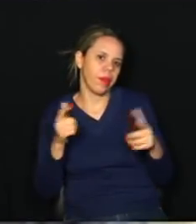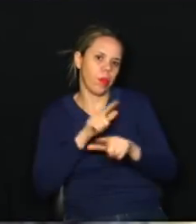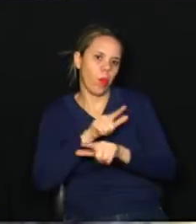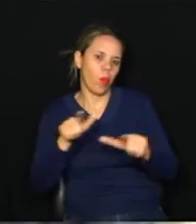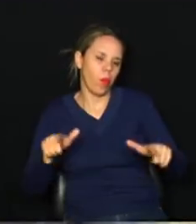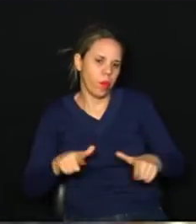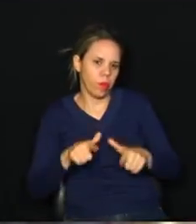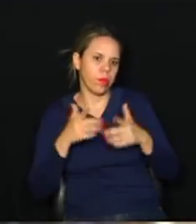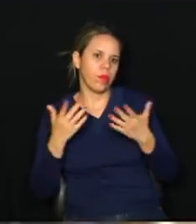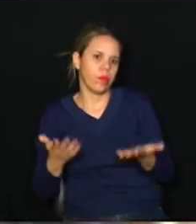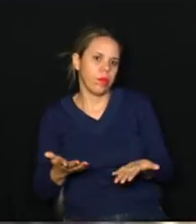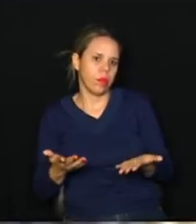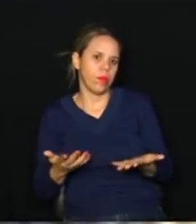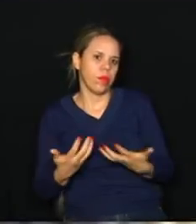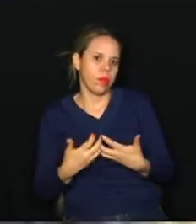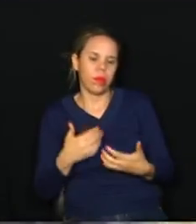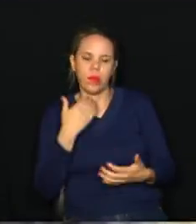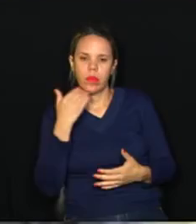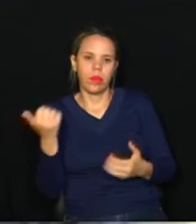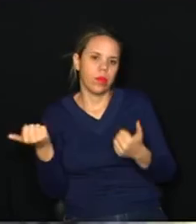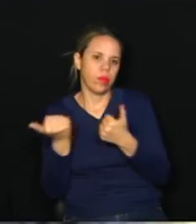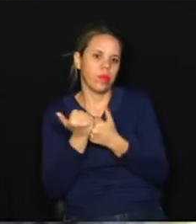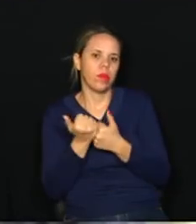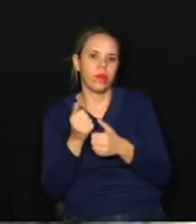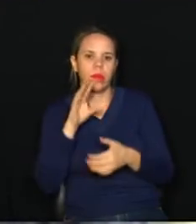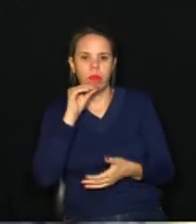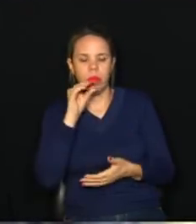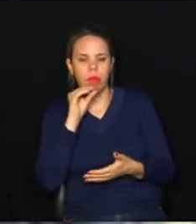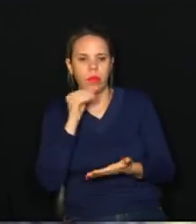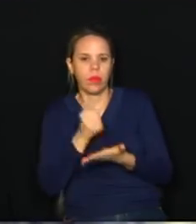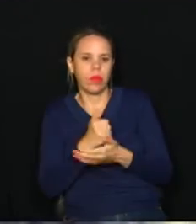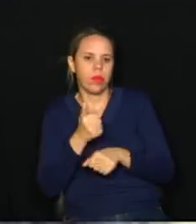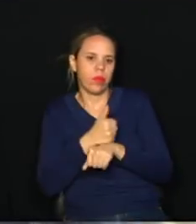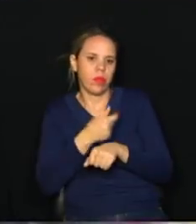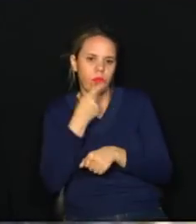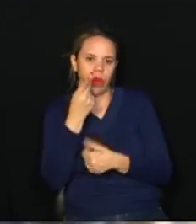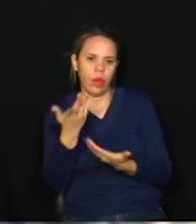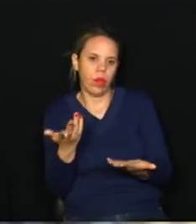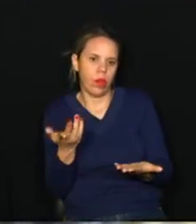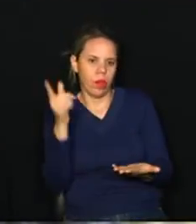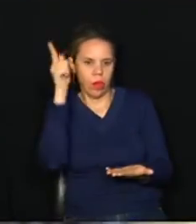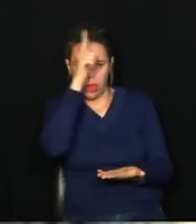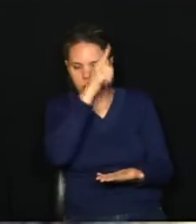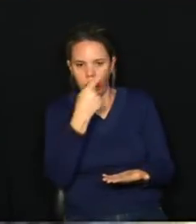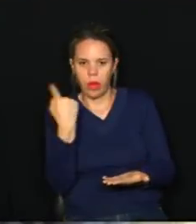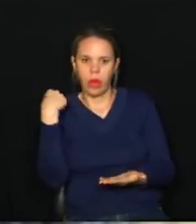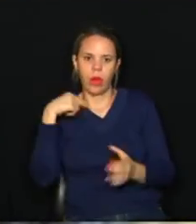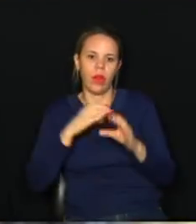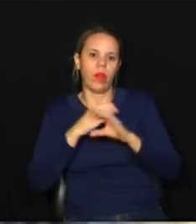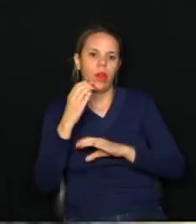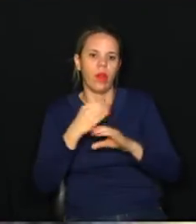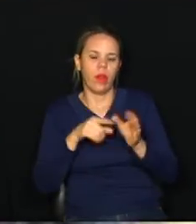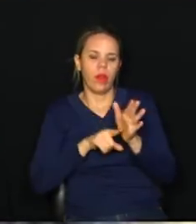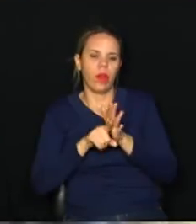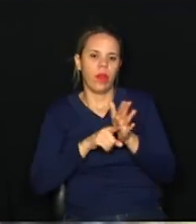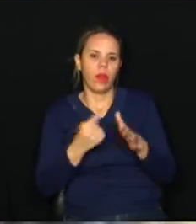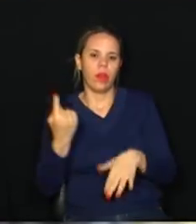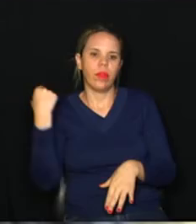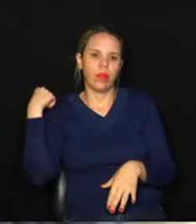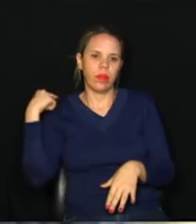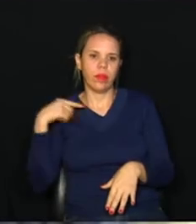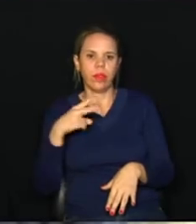quadro funcional. Se não houver reposição, você mesmo citou, Gustavo, que nosso último concurso para pesquisador foi